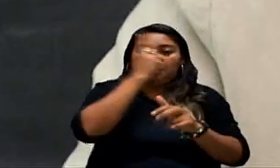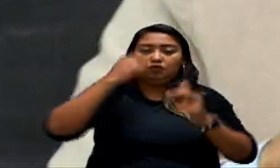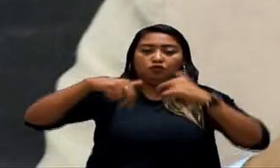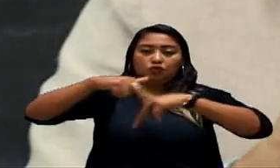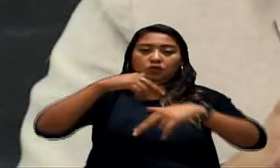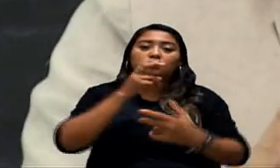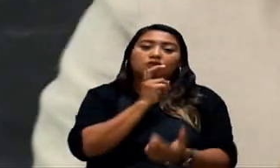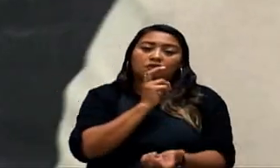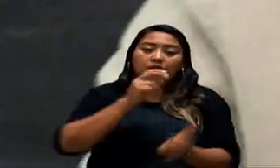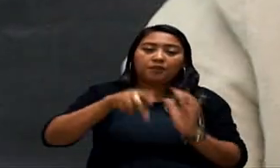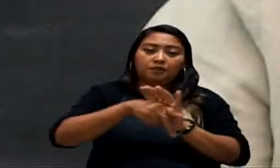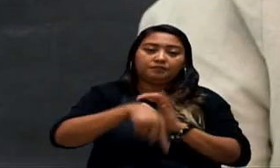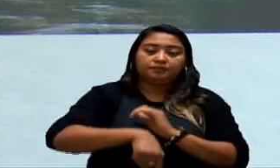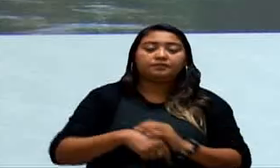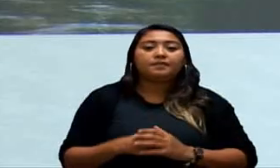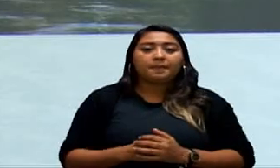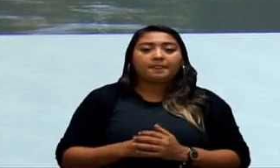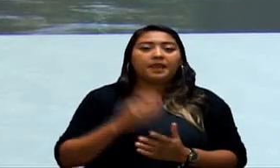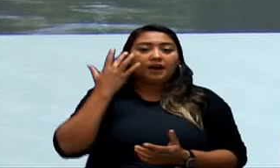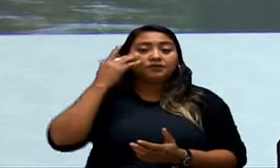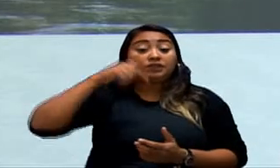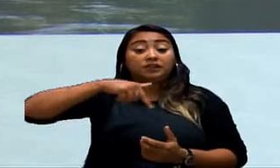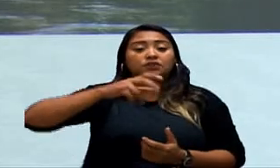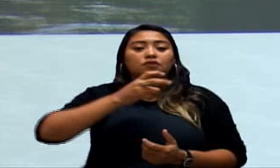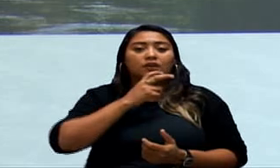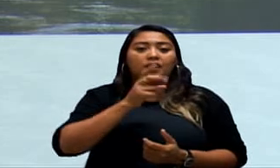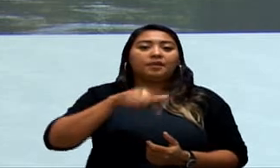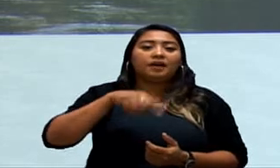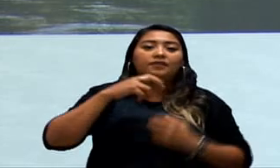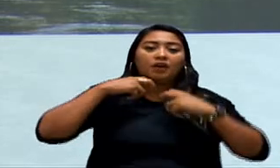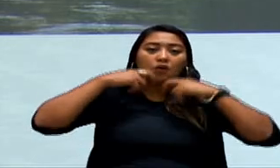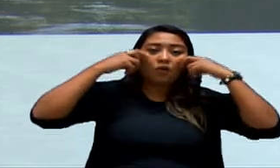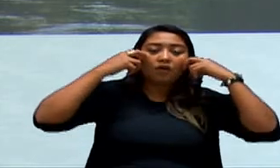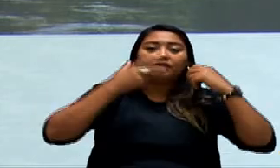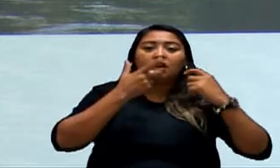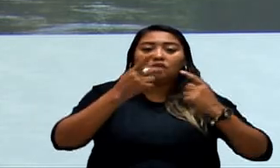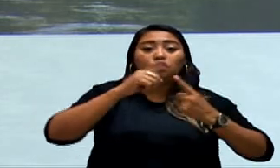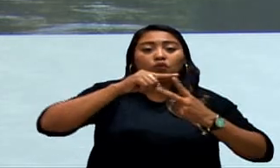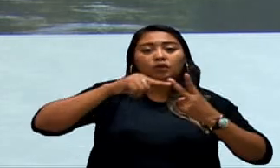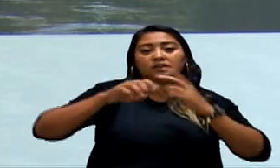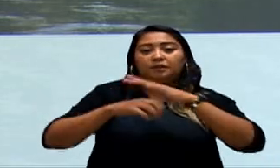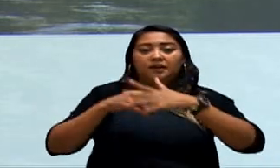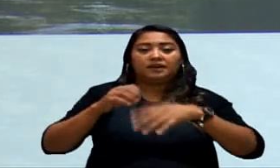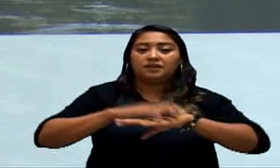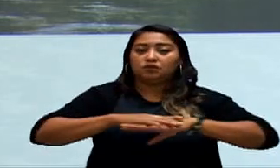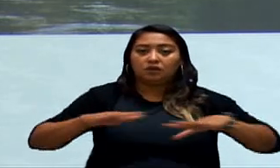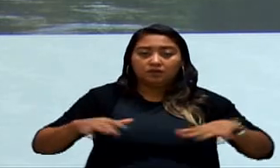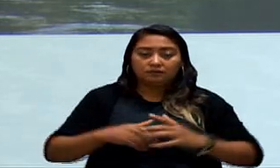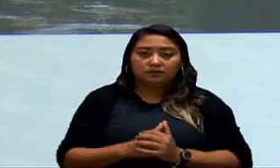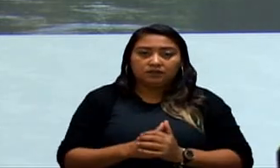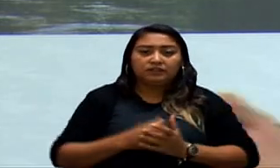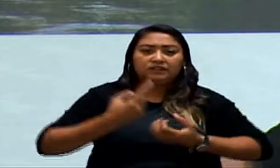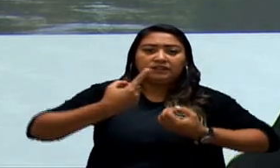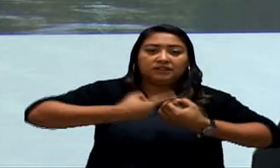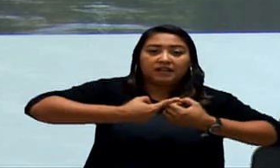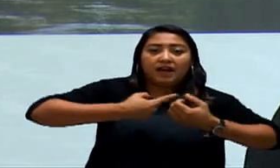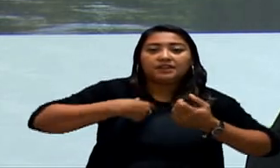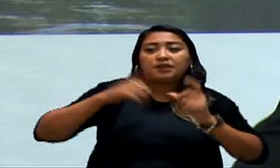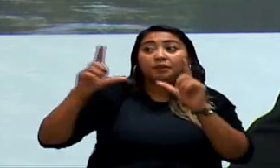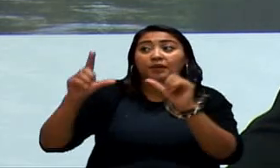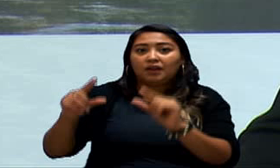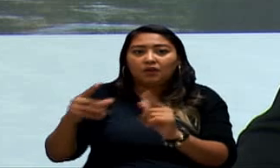sorocabana. Eu acho que aqui em Sorocaba é até uma vergonha a gente falar em duas empresas só. Cidades menores têm